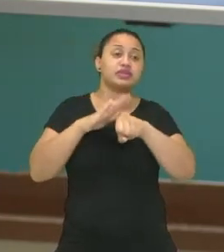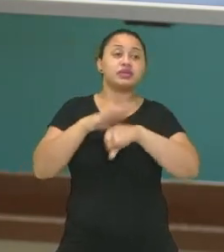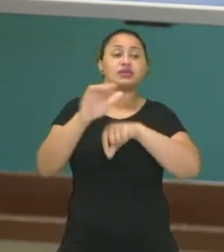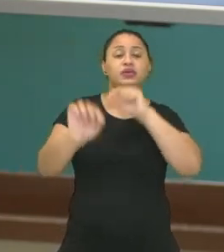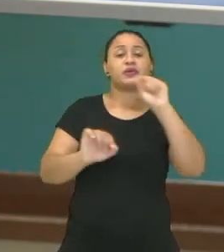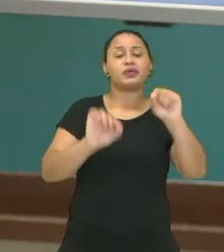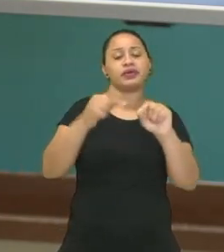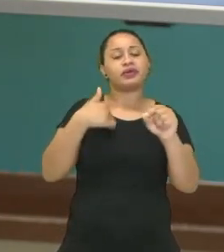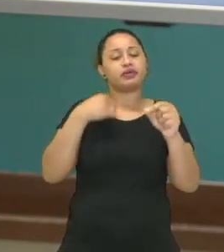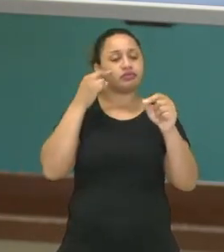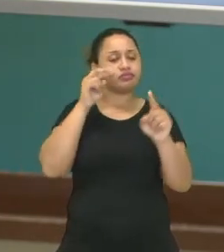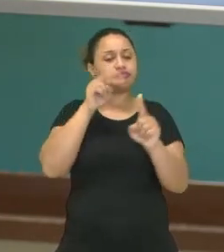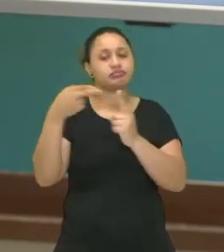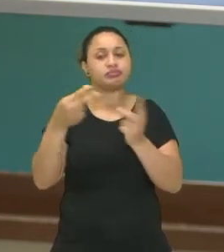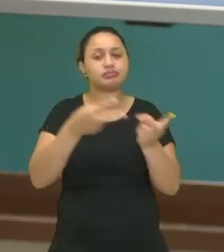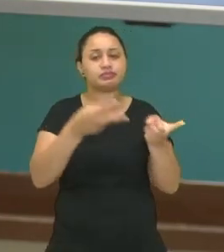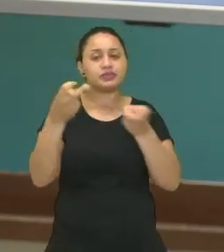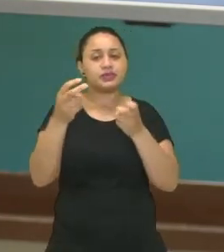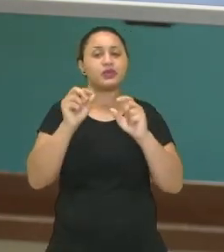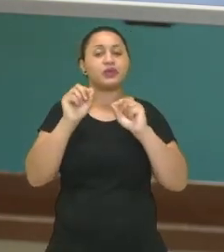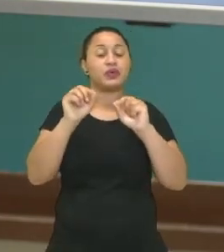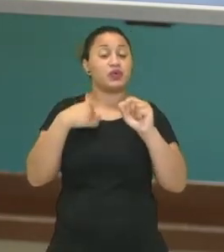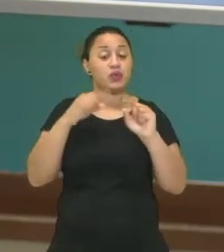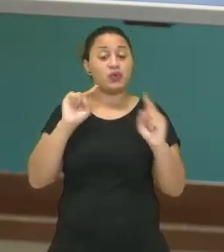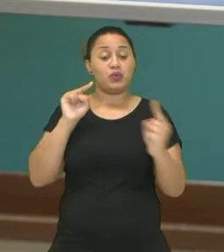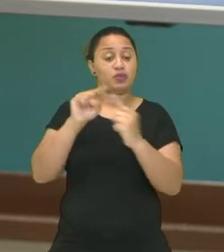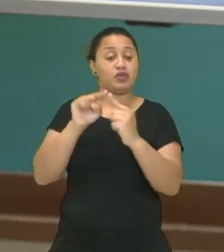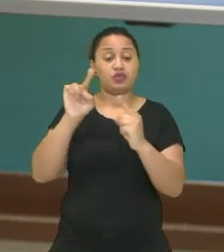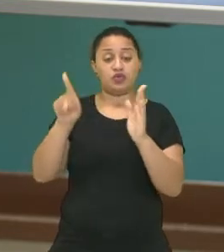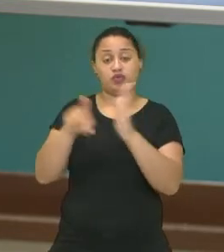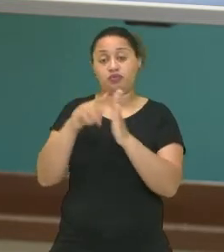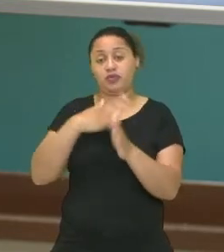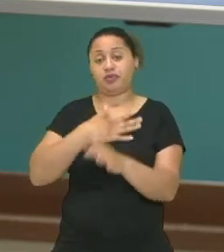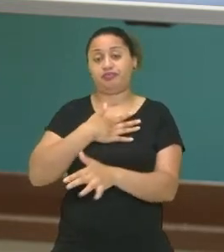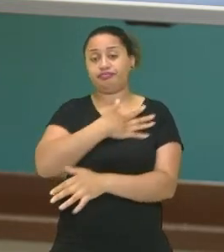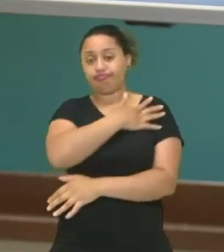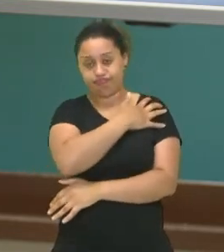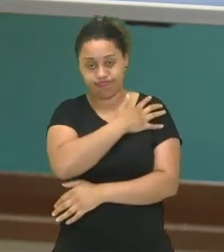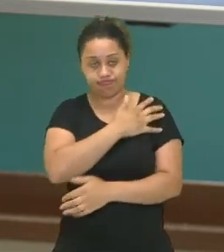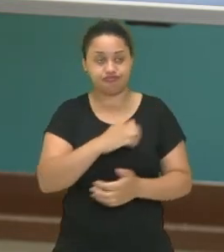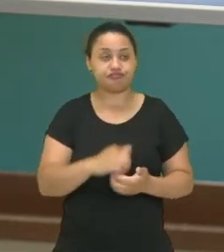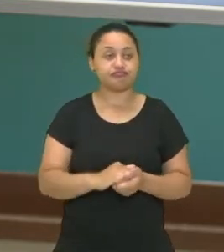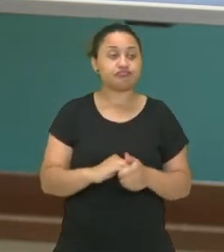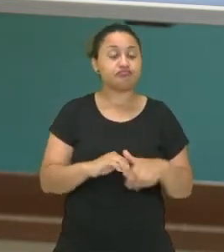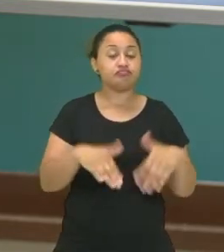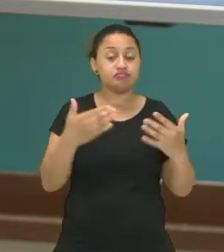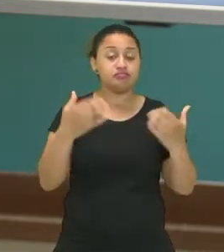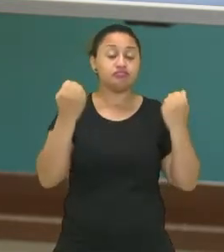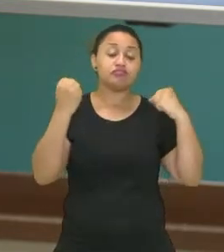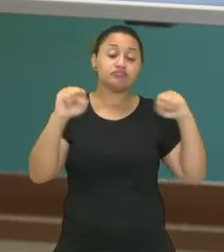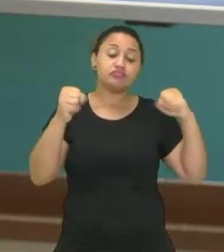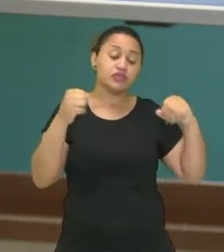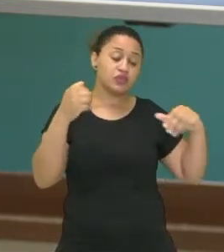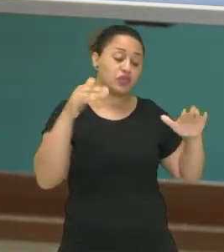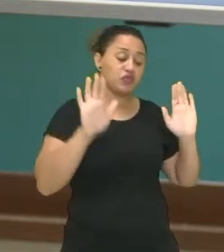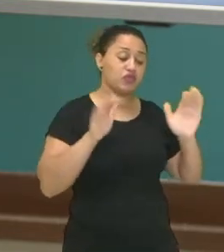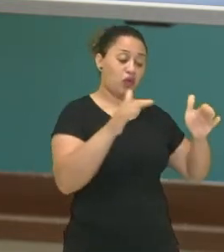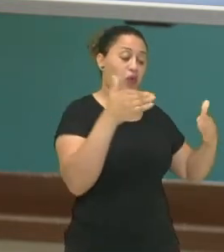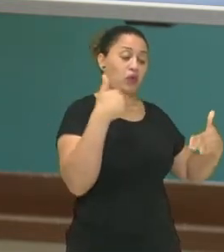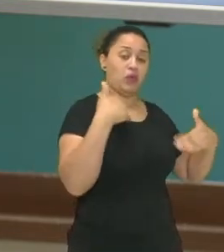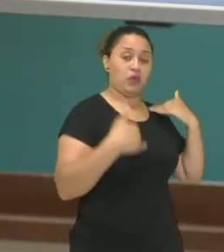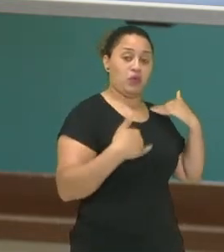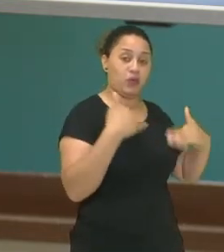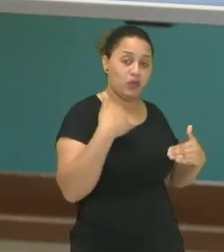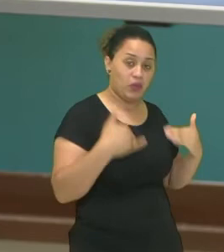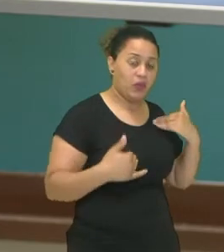foi vista apenas para fins militares. Então, a ginástica para fins corporais, para